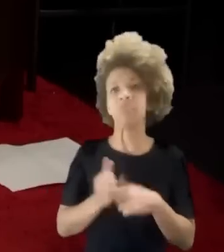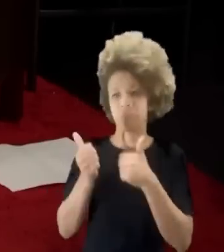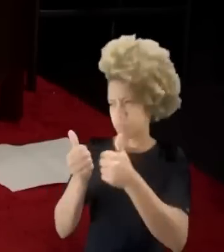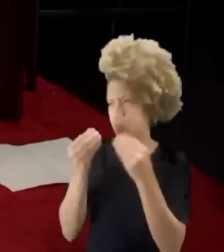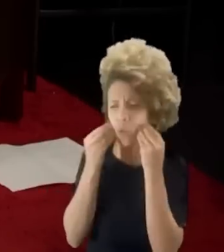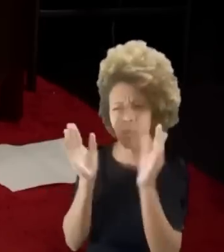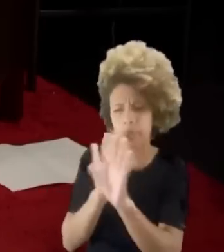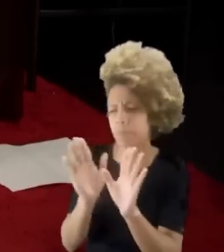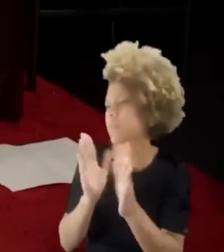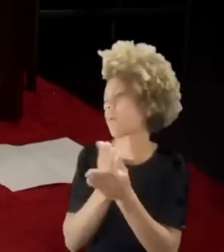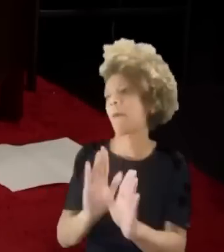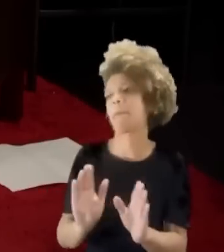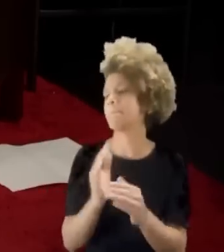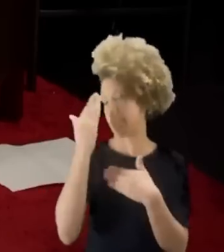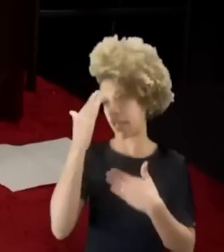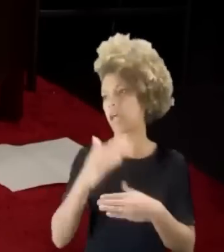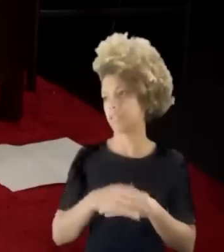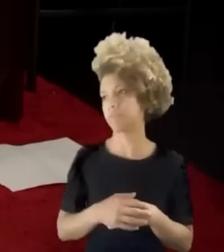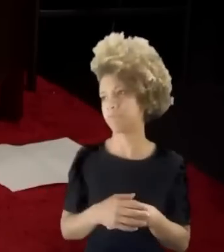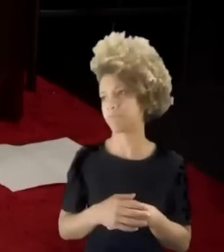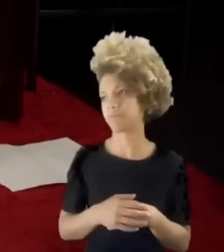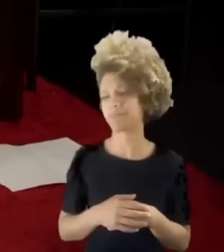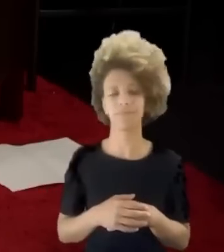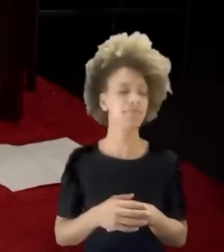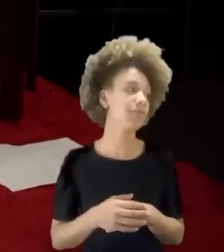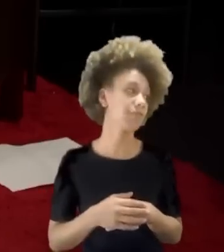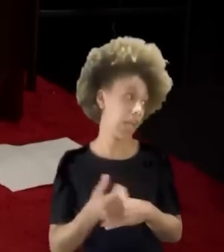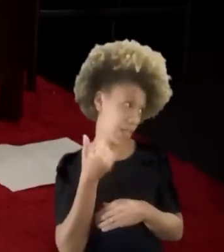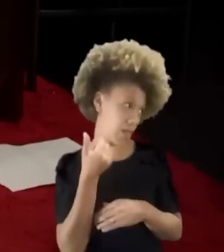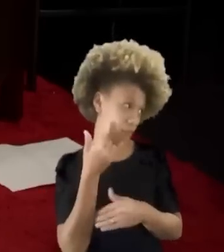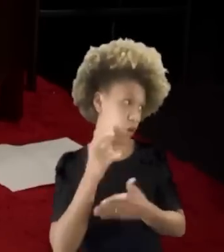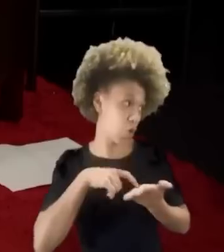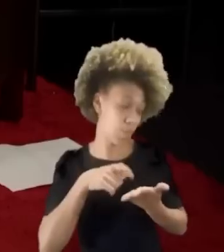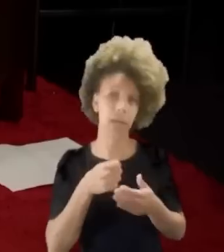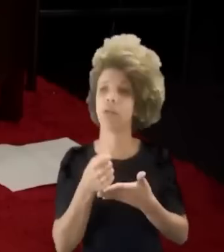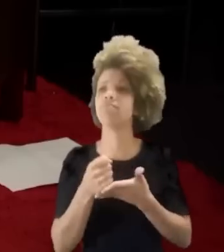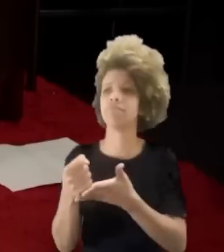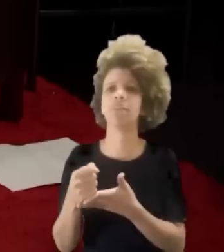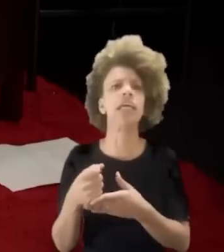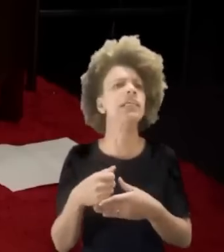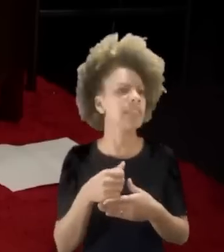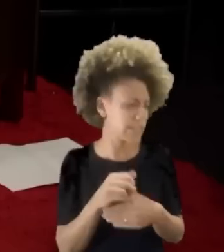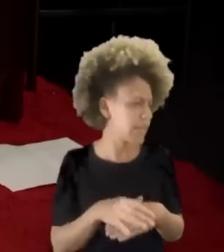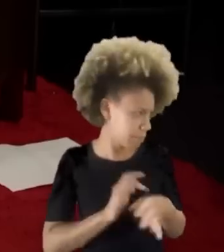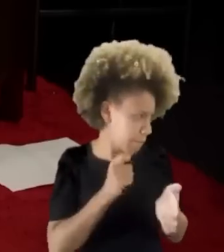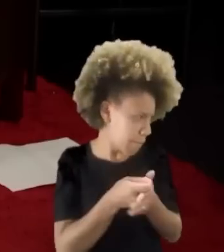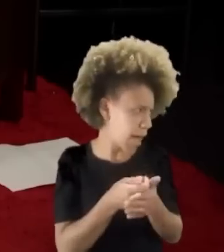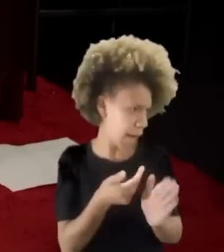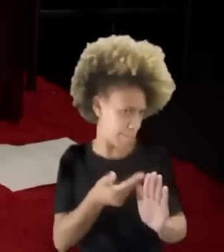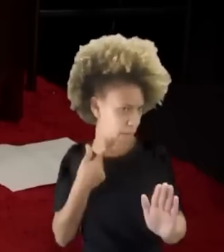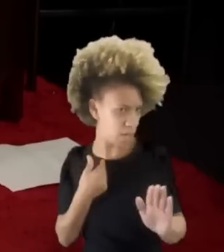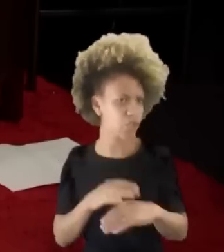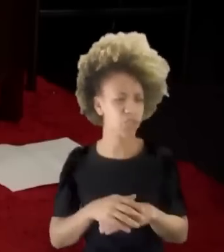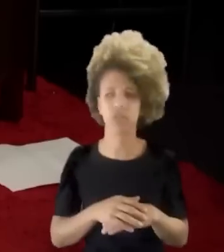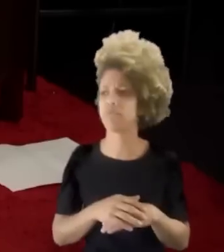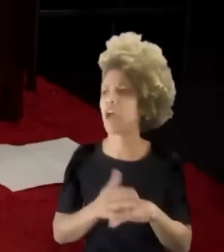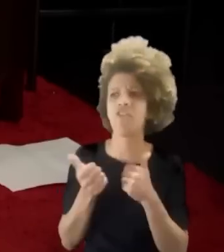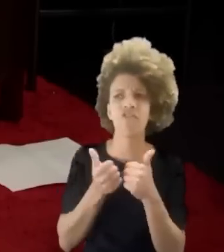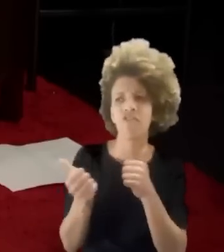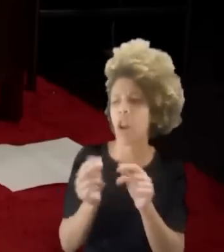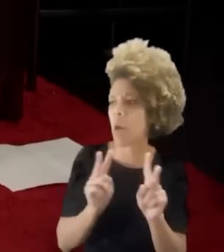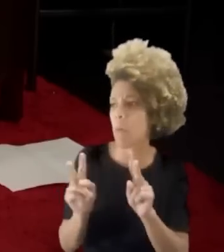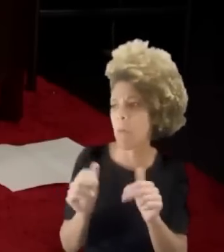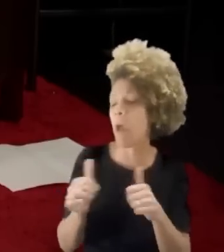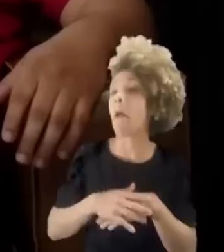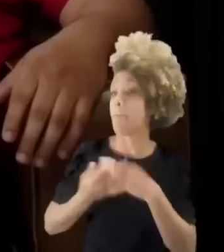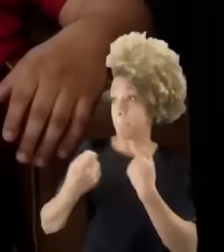já era Valeu obrigado tchau começar a pegar telefone cartão dos entregadores falou você entrega fila E aí já valeu obrigado